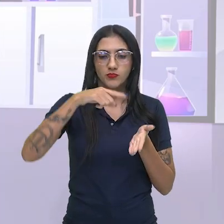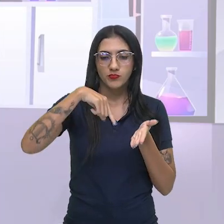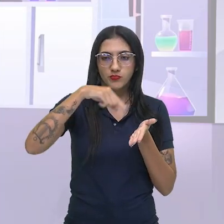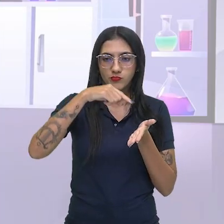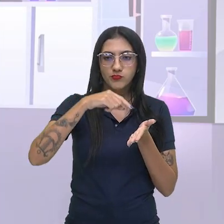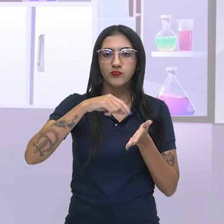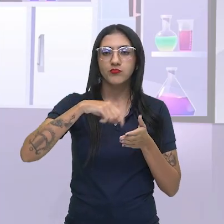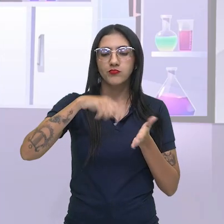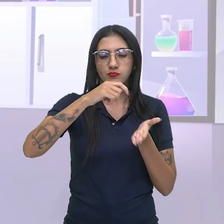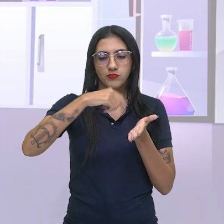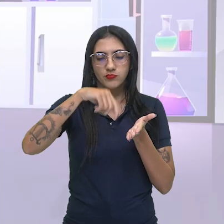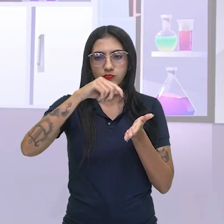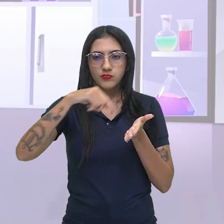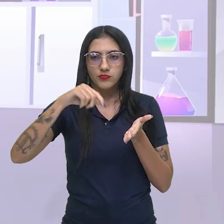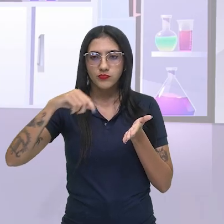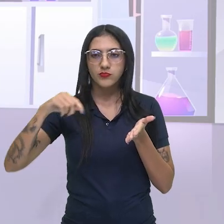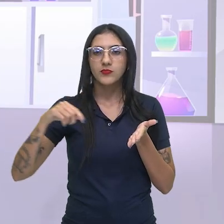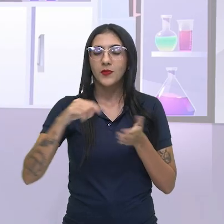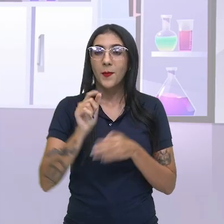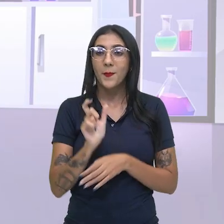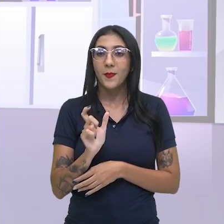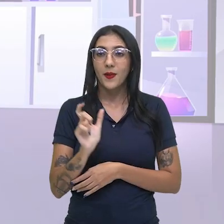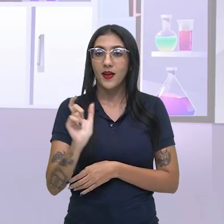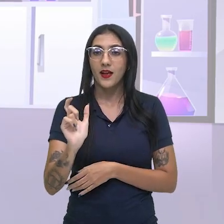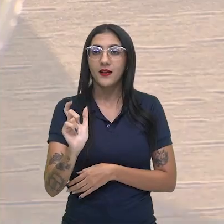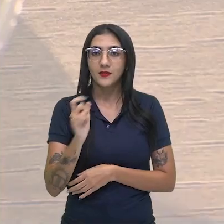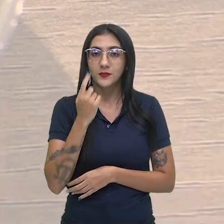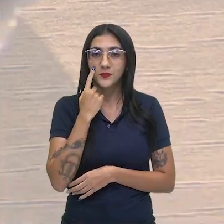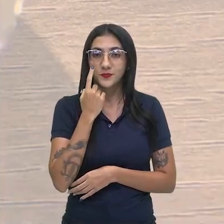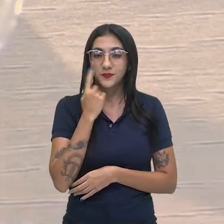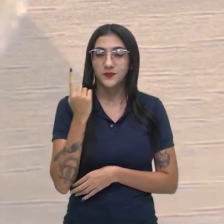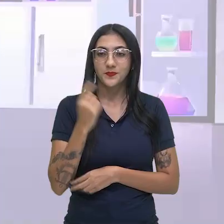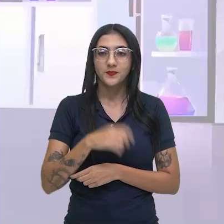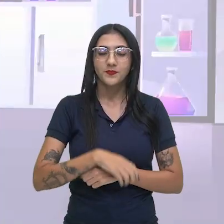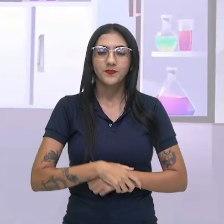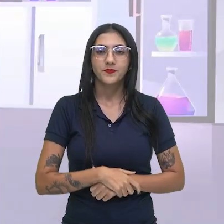limão e eu vou escrever a minha palavra secreta.